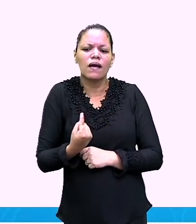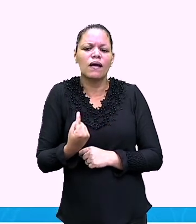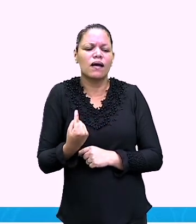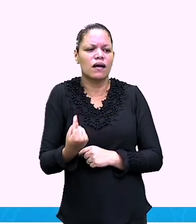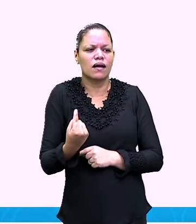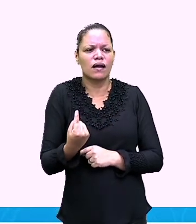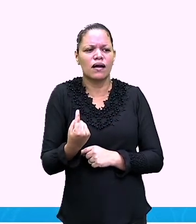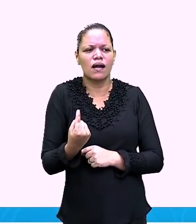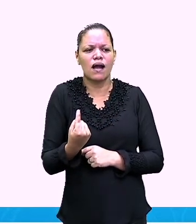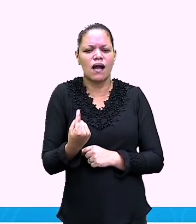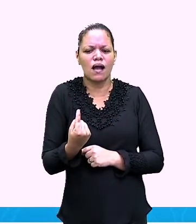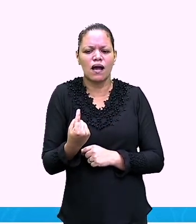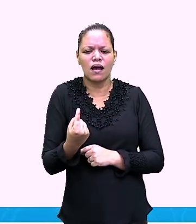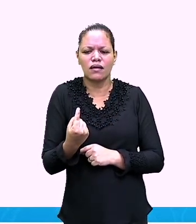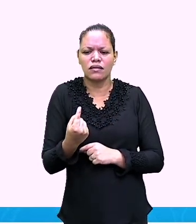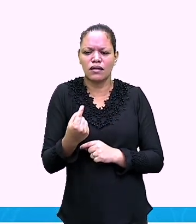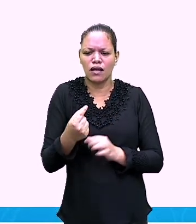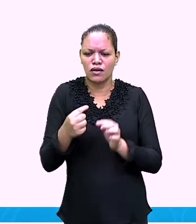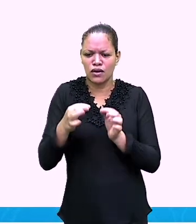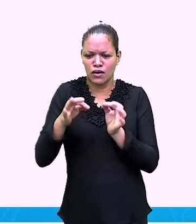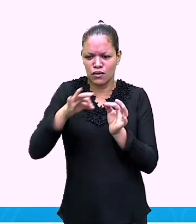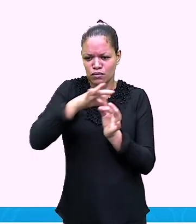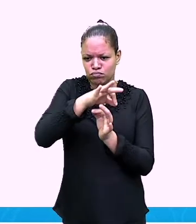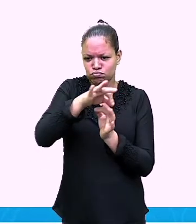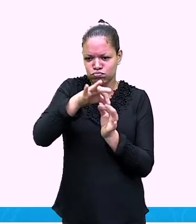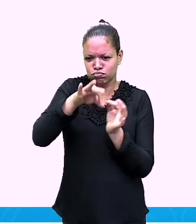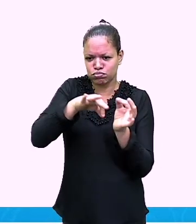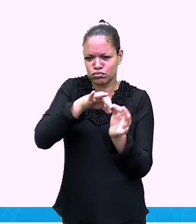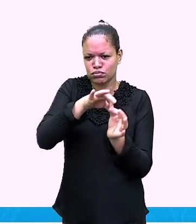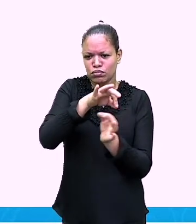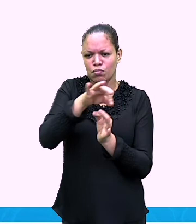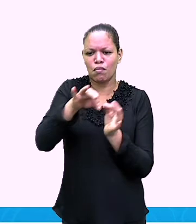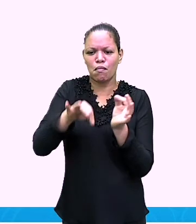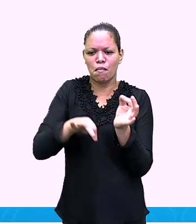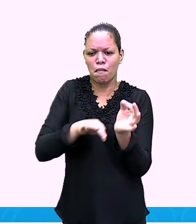cipó. O café